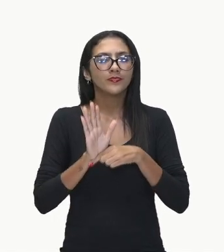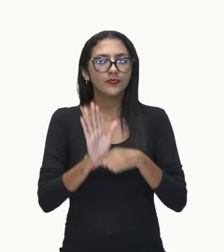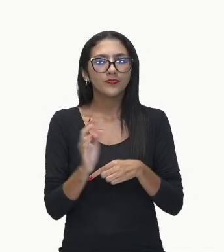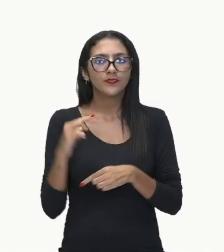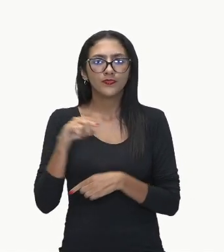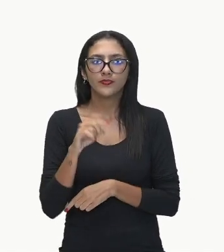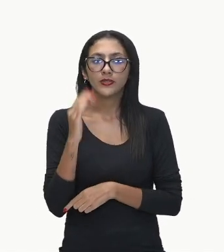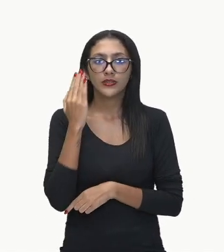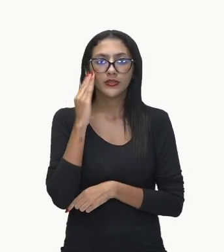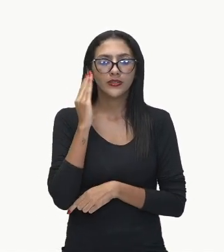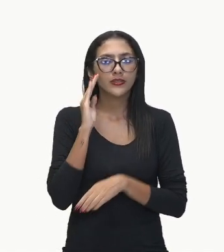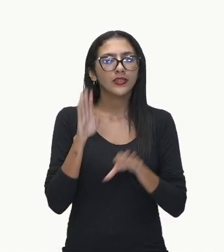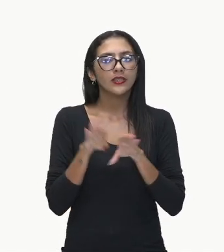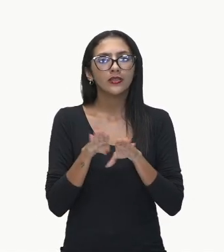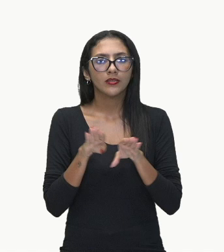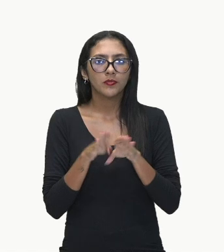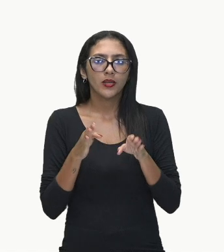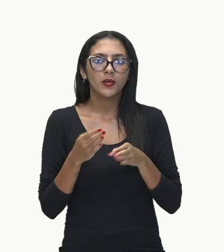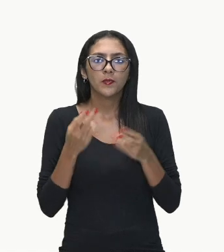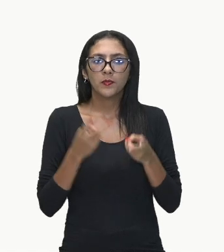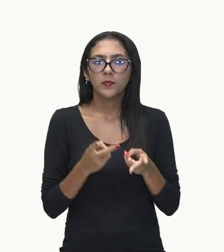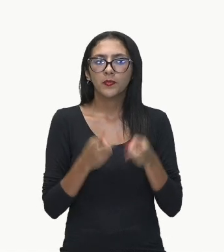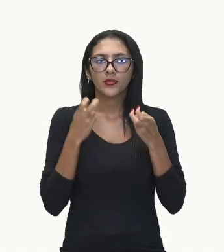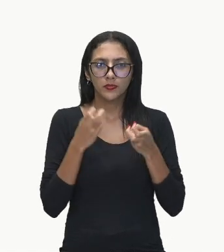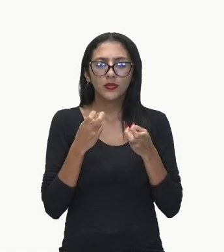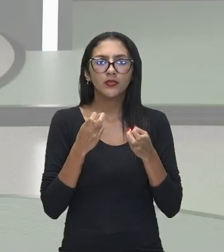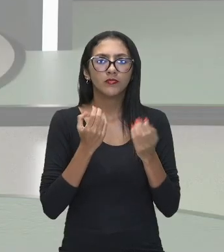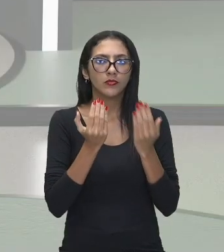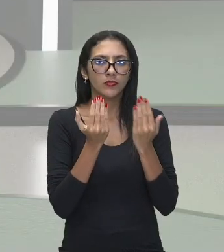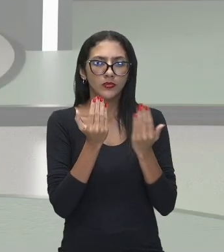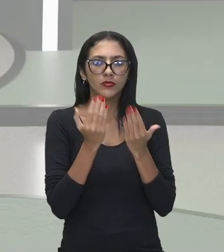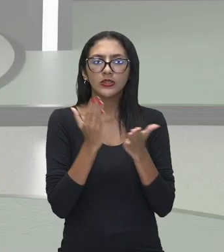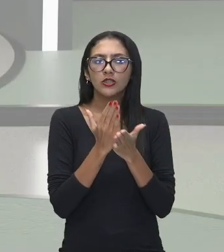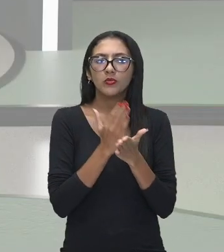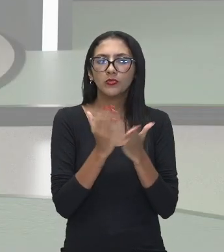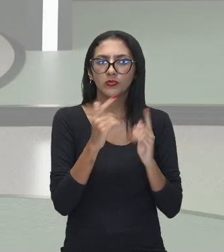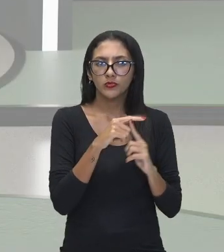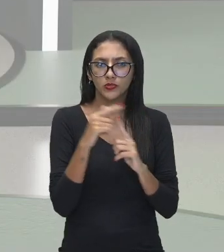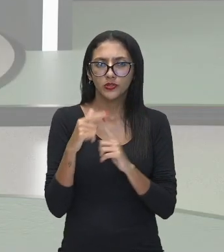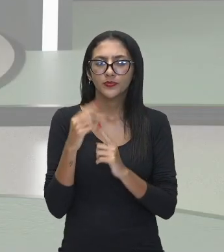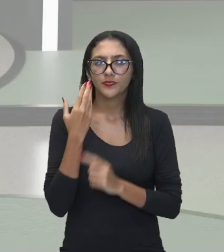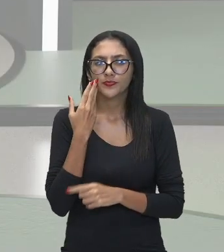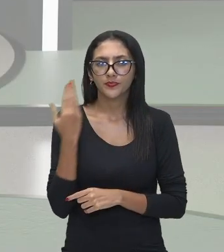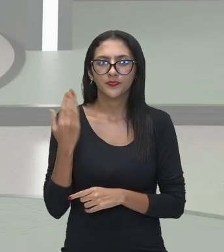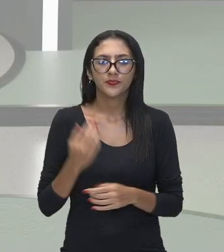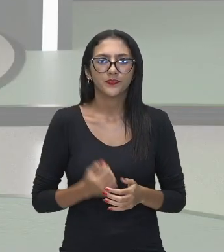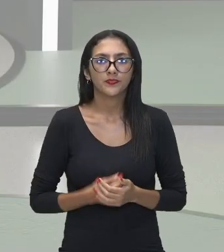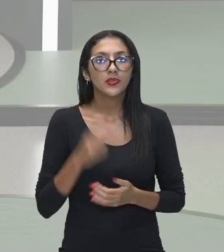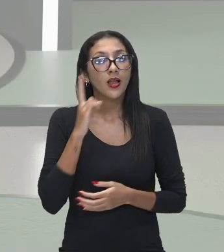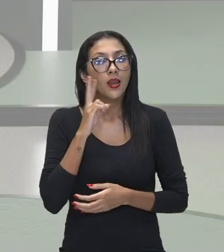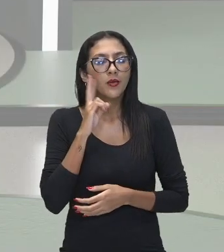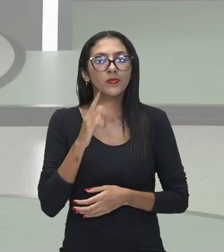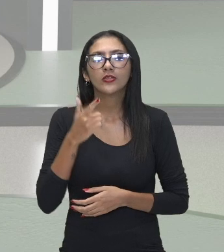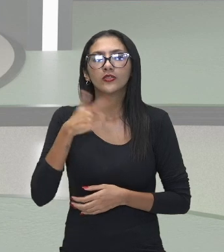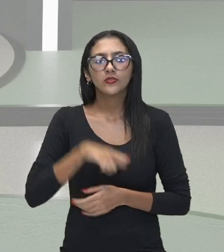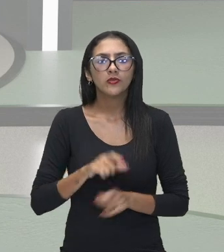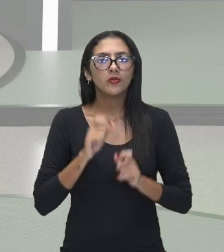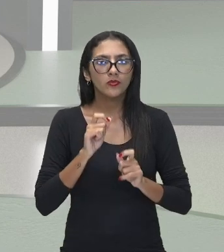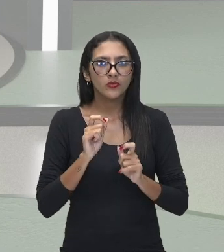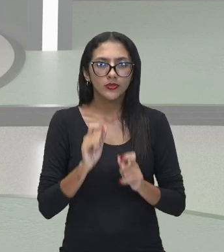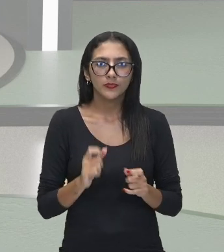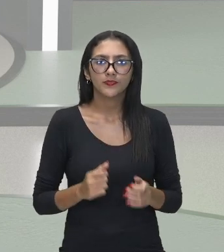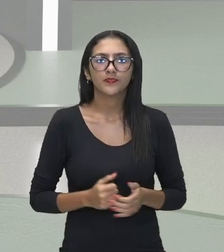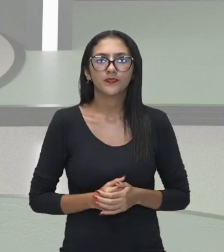vocês conhecerem aqui alguns alcadienos. Só relembrando, os alcadienos